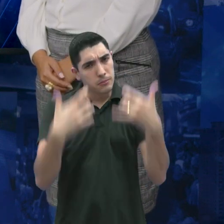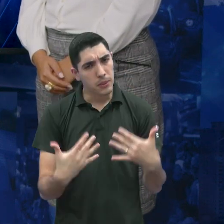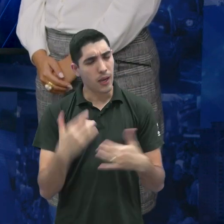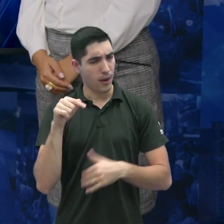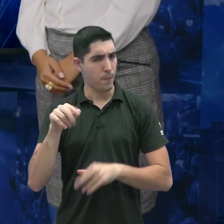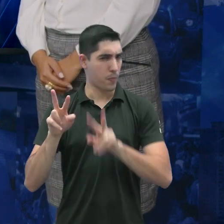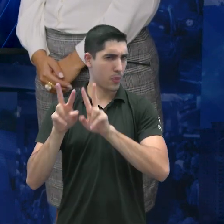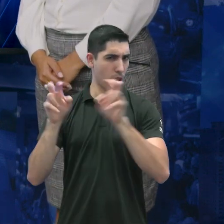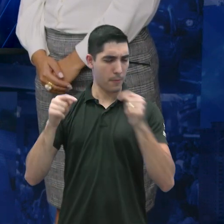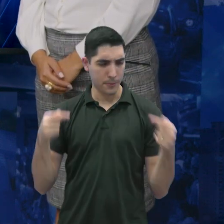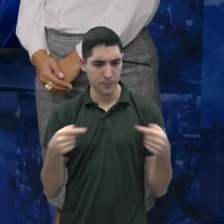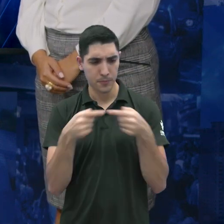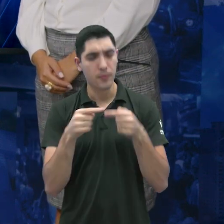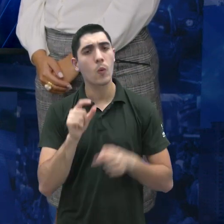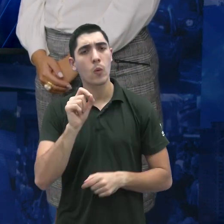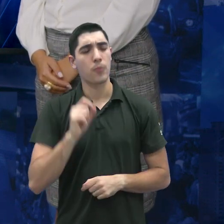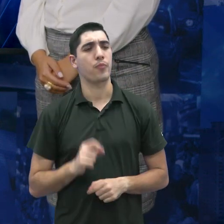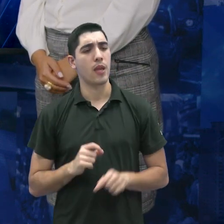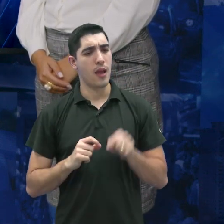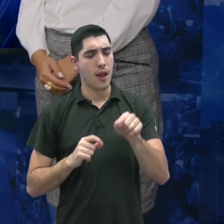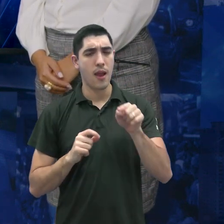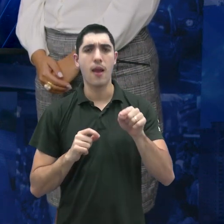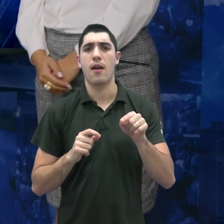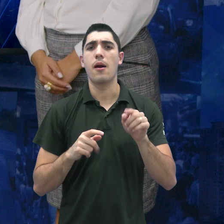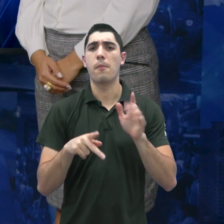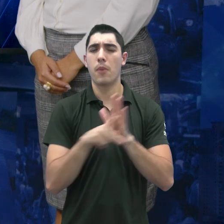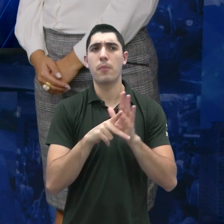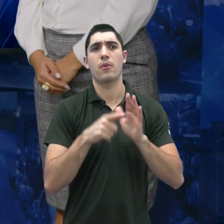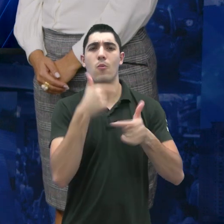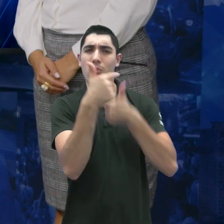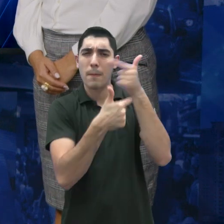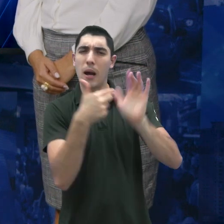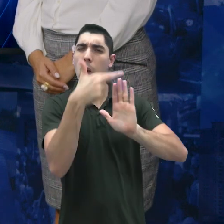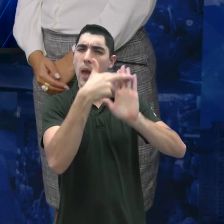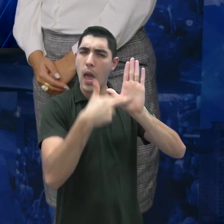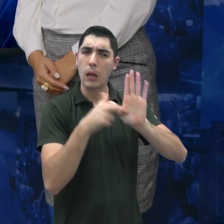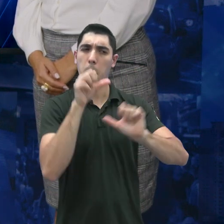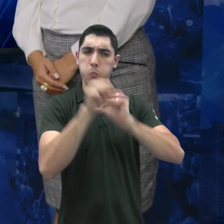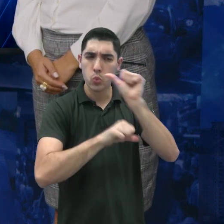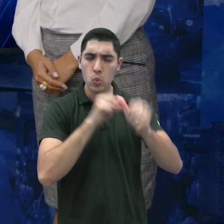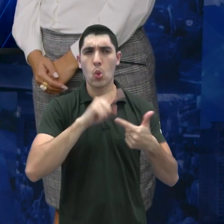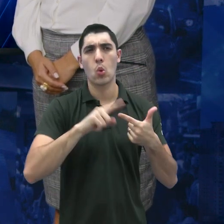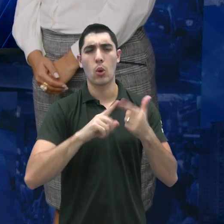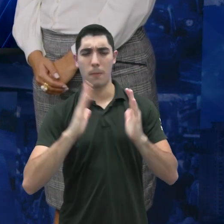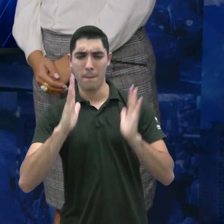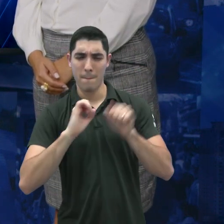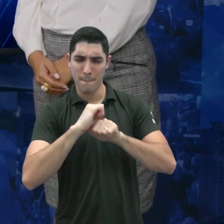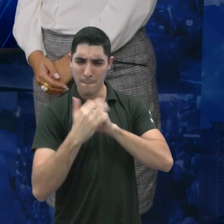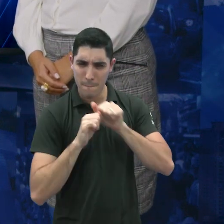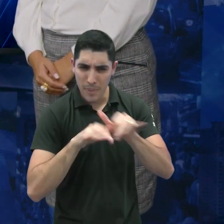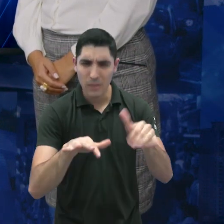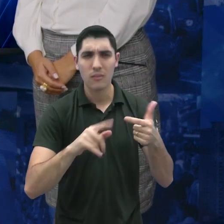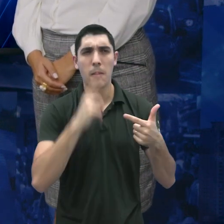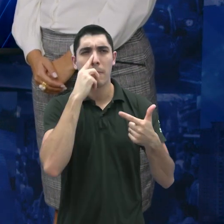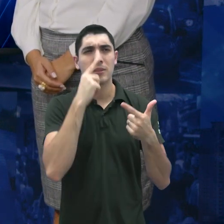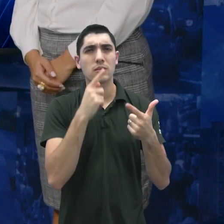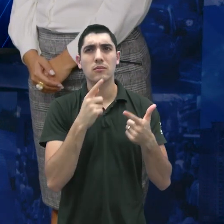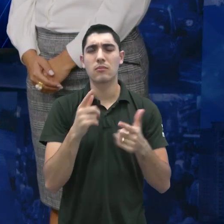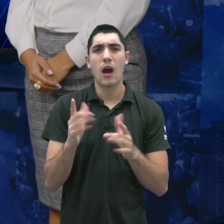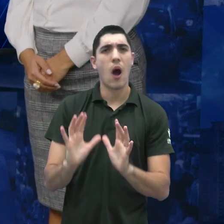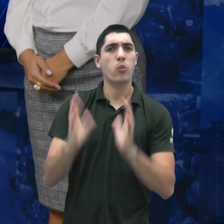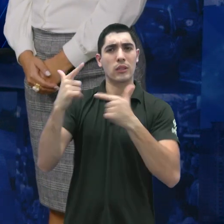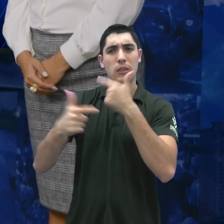mais sobre este assunto, né? A reforma trabalhista, pandemia, terceirizações realmente trouxeram mais informalidade?